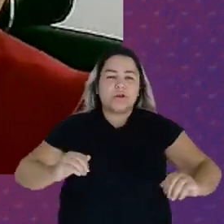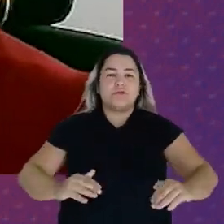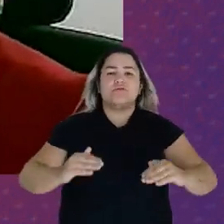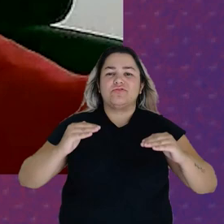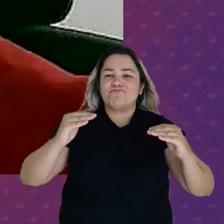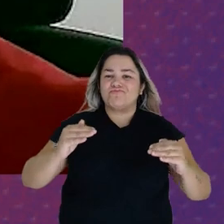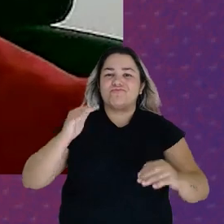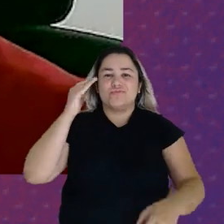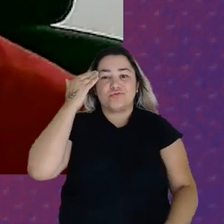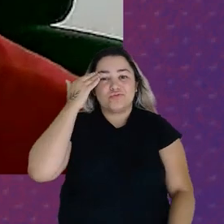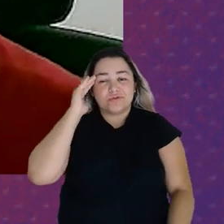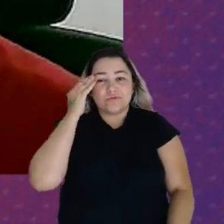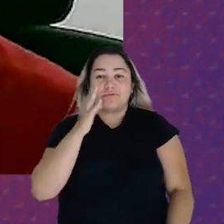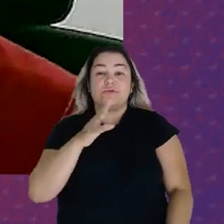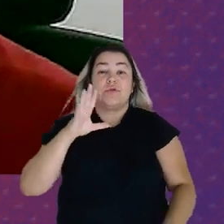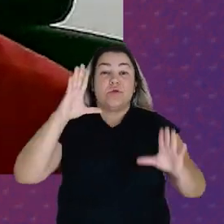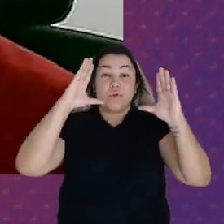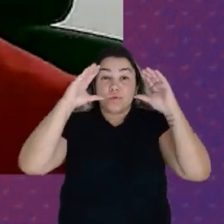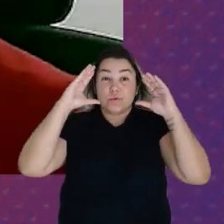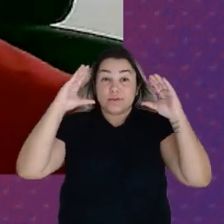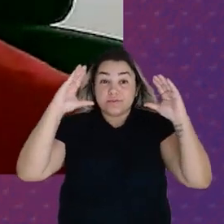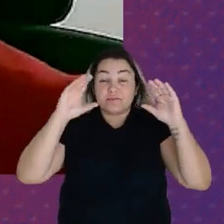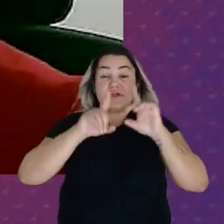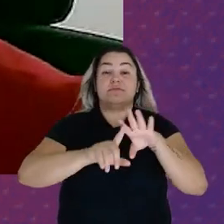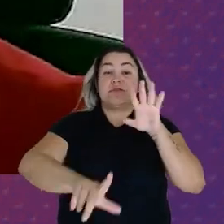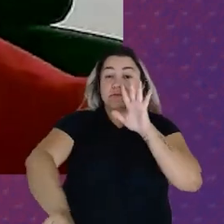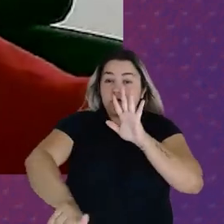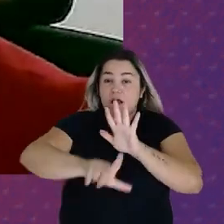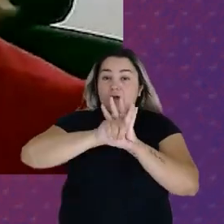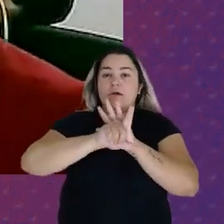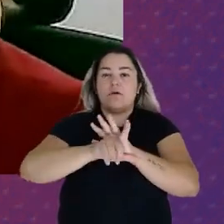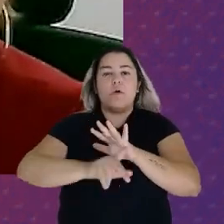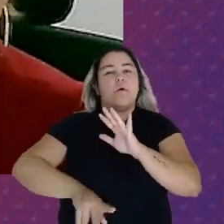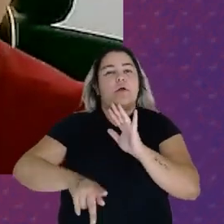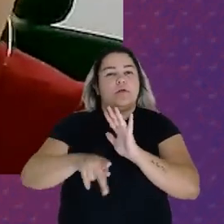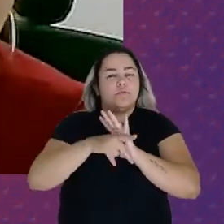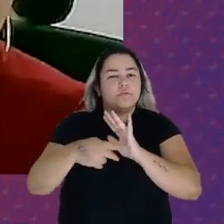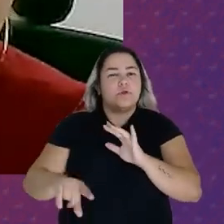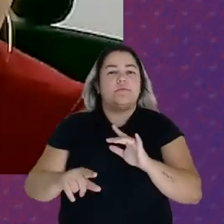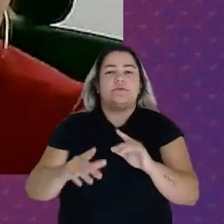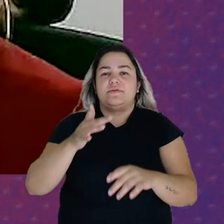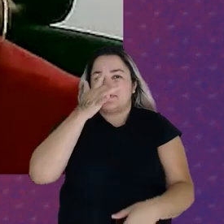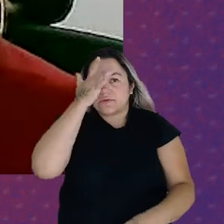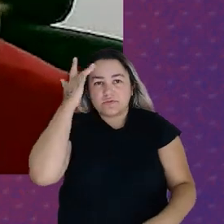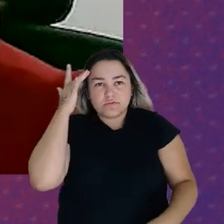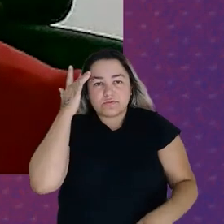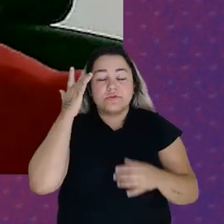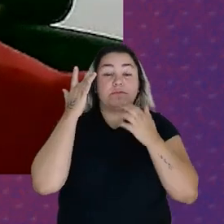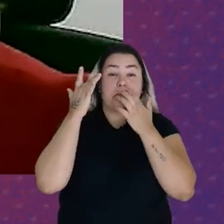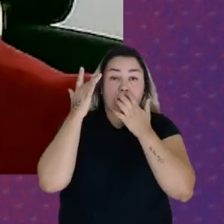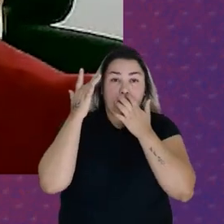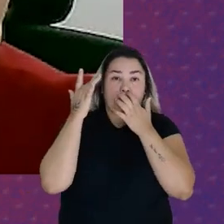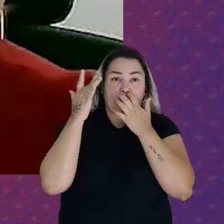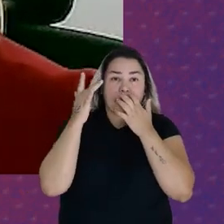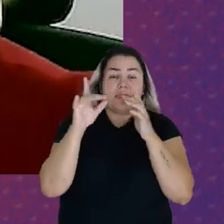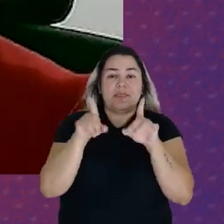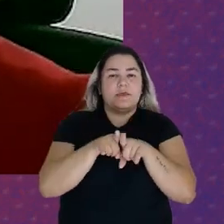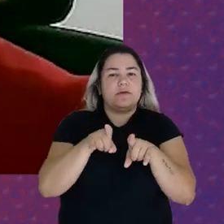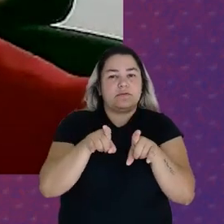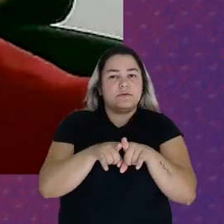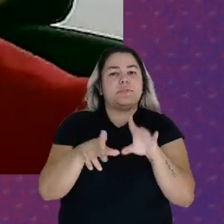no conhecimento desta lei, por parte das próprias vítimas e dos partidos políticos, mas também das